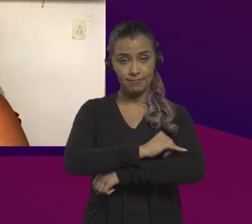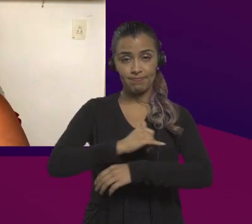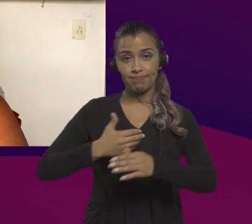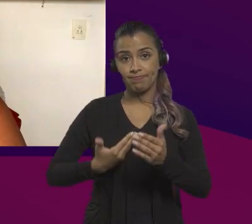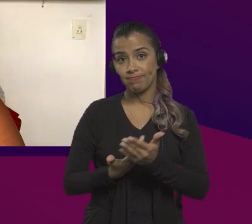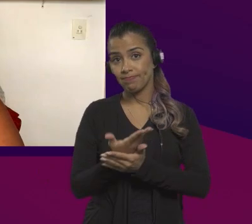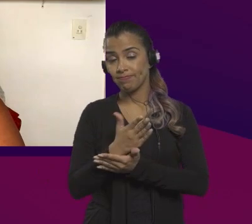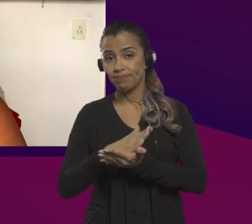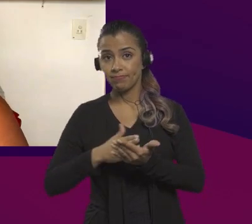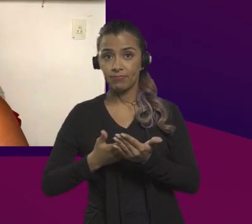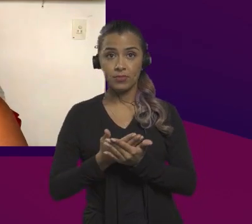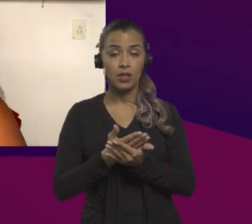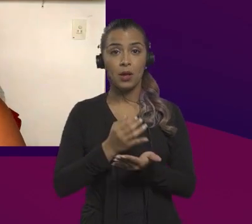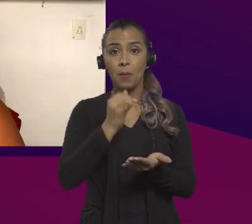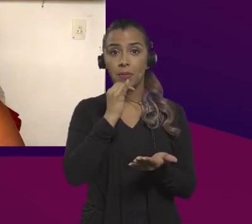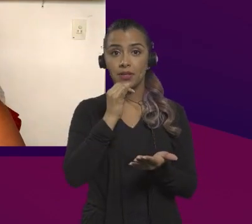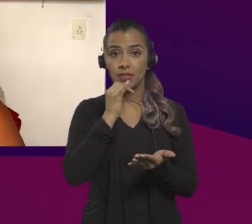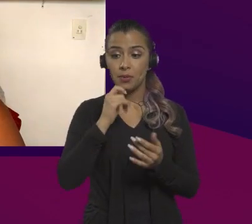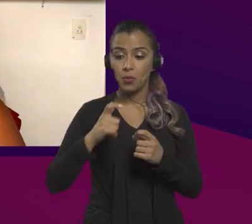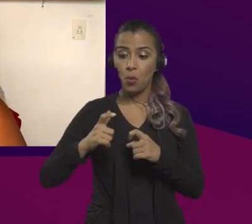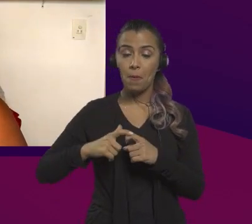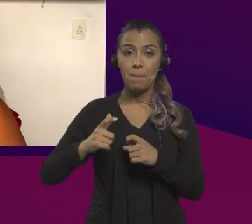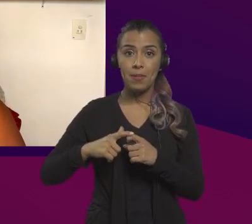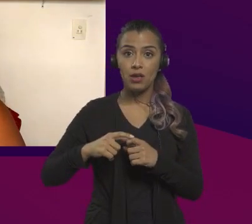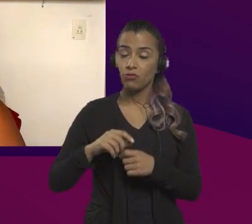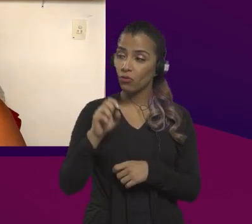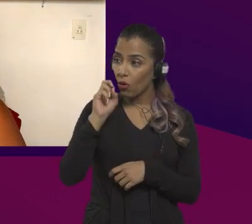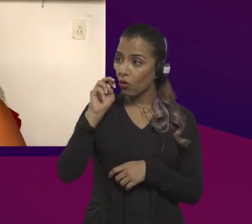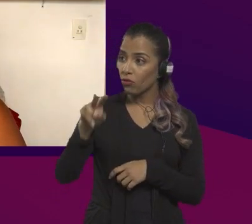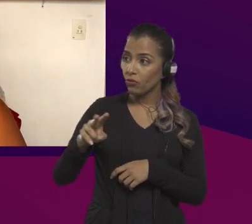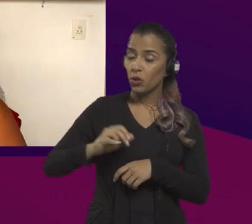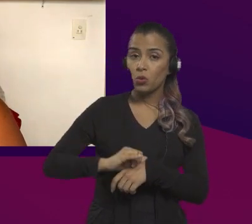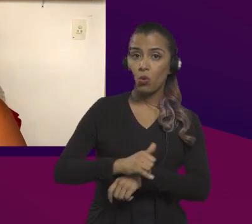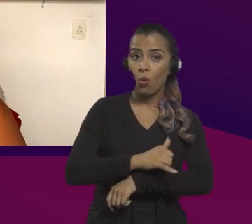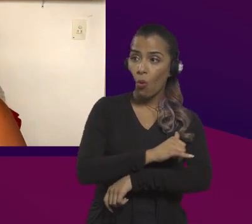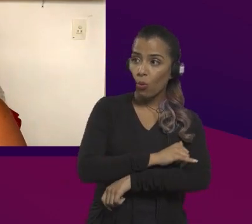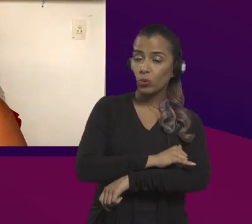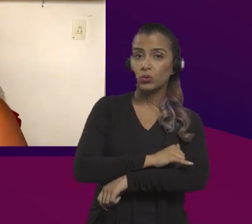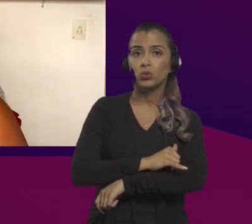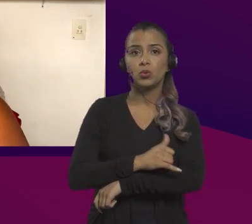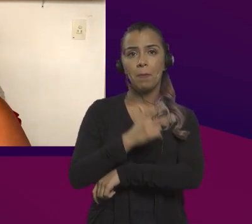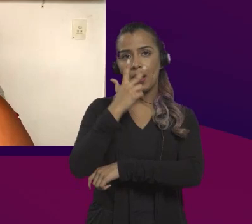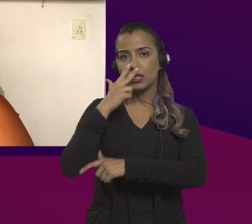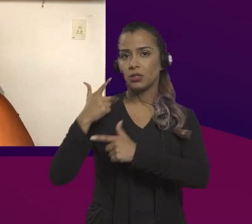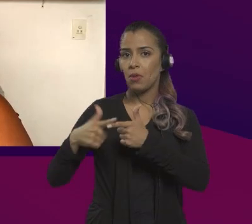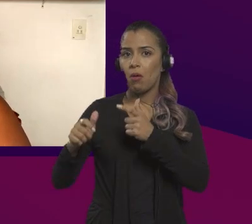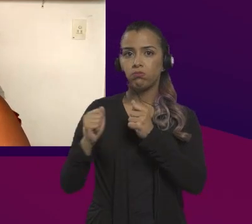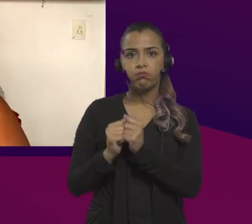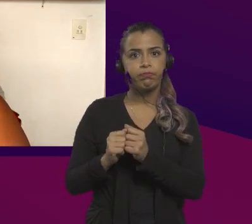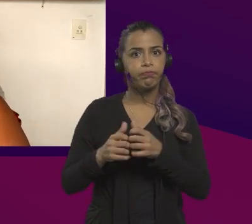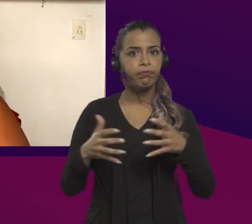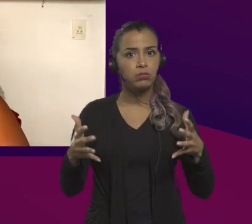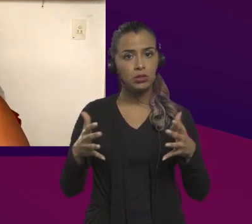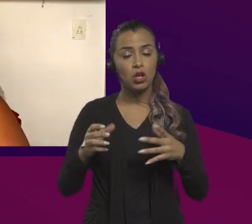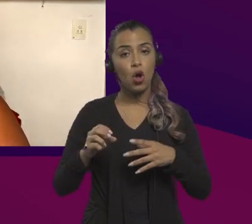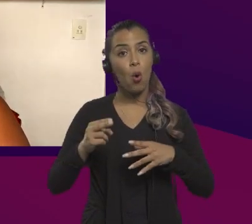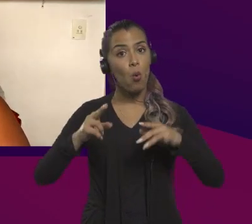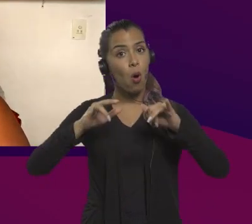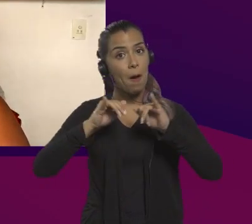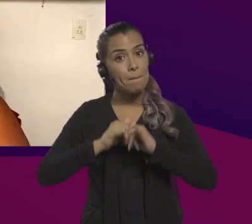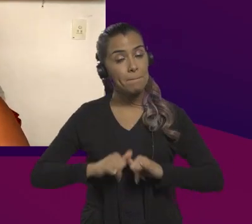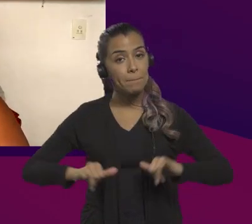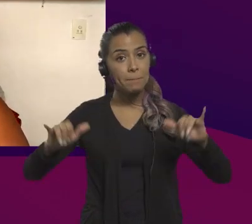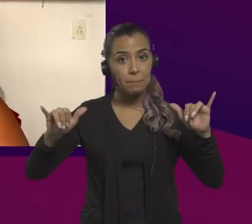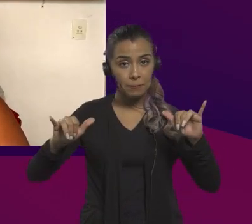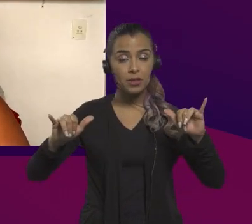comunidade médica não vê o corpo gordo só como uma bomba relógio. Na mídia, na publicidade, não